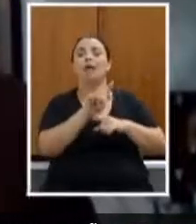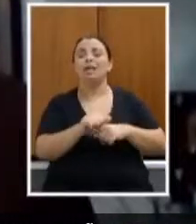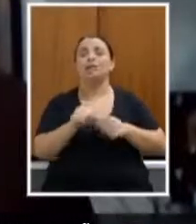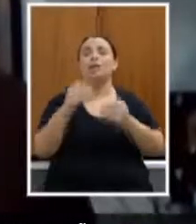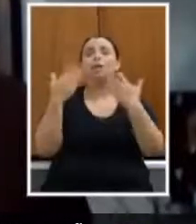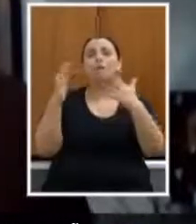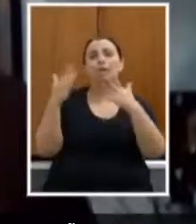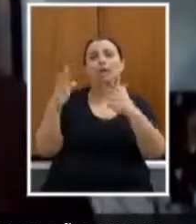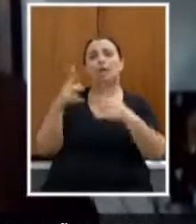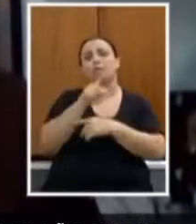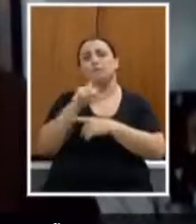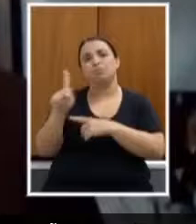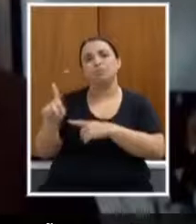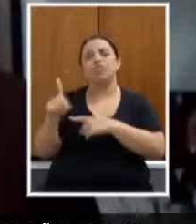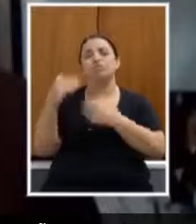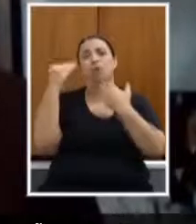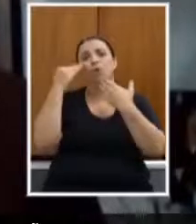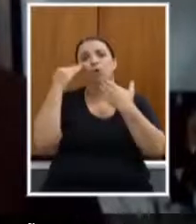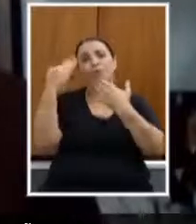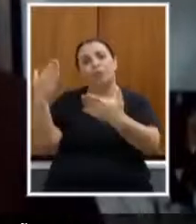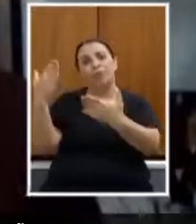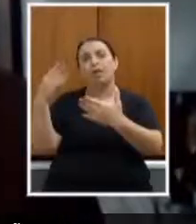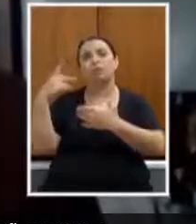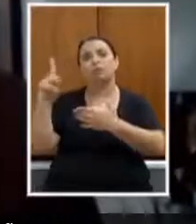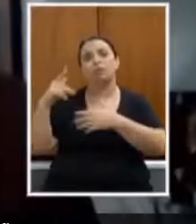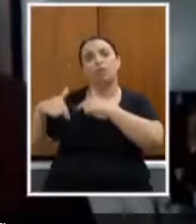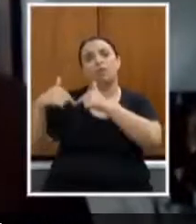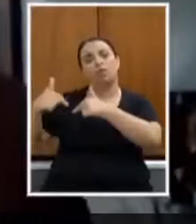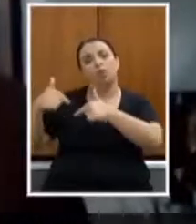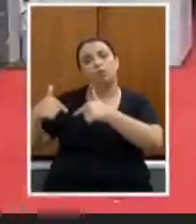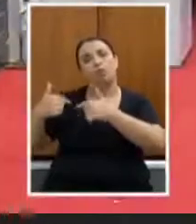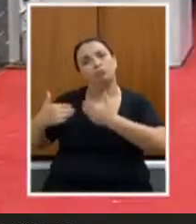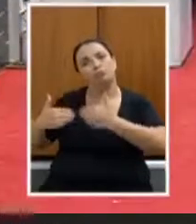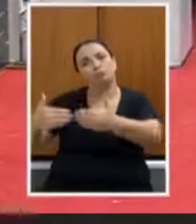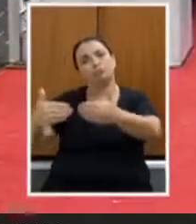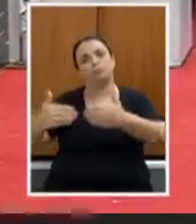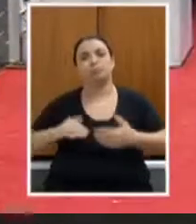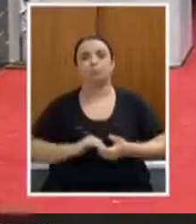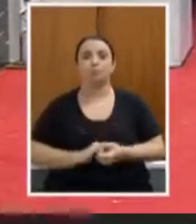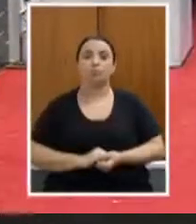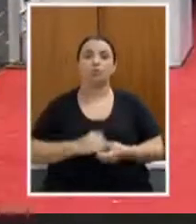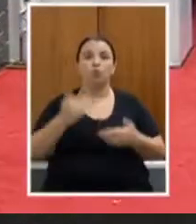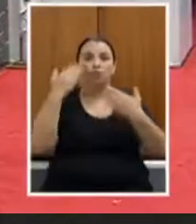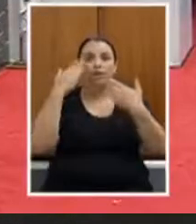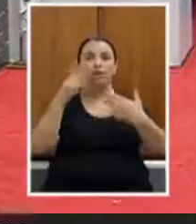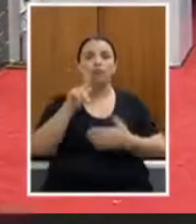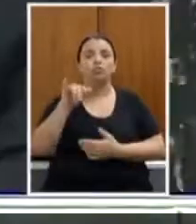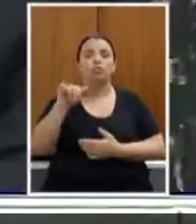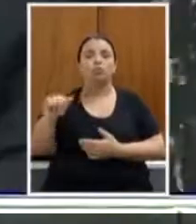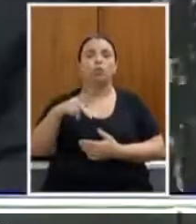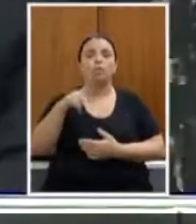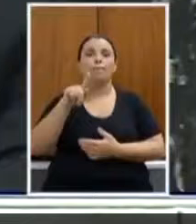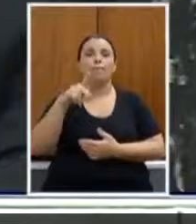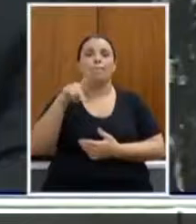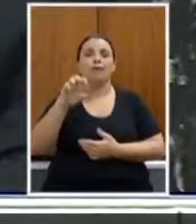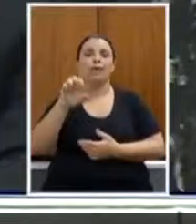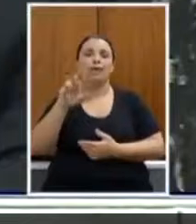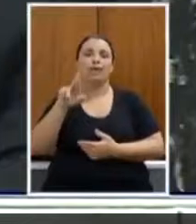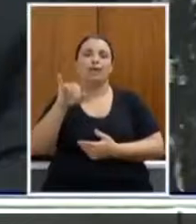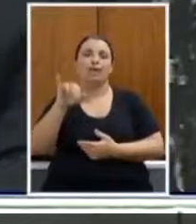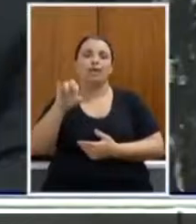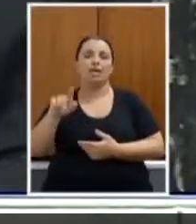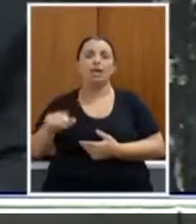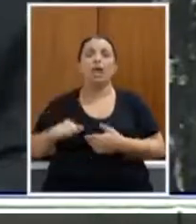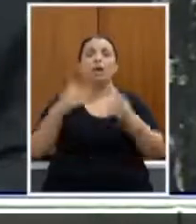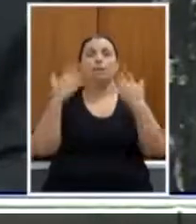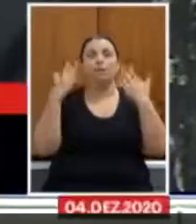muito obrigado pela condução dos seus trabalhos. Muito obrigado, Gil Pereira. Deputado Gil Pereira,